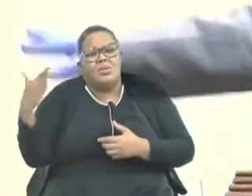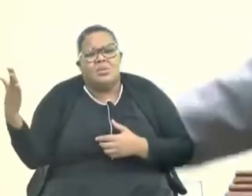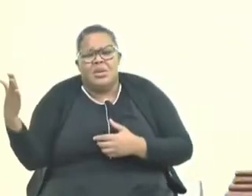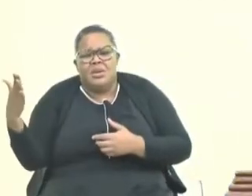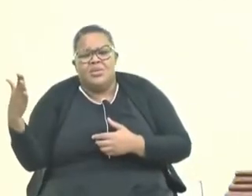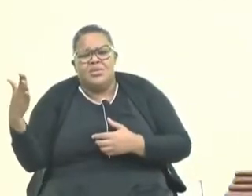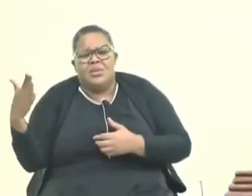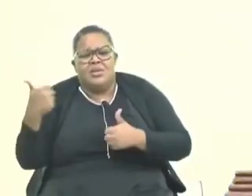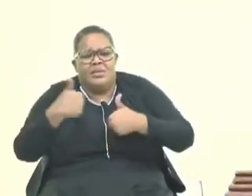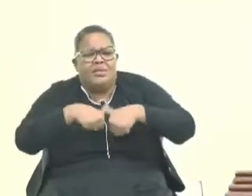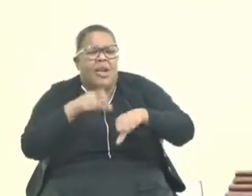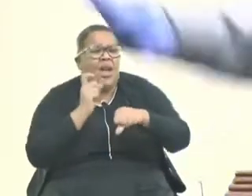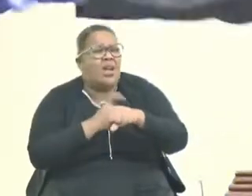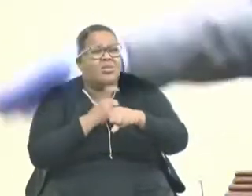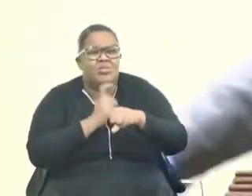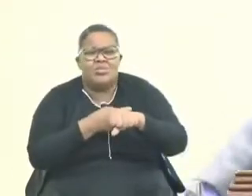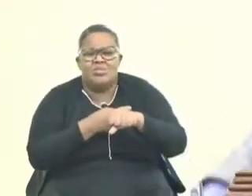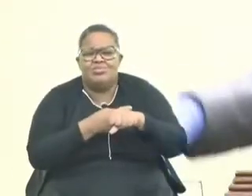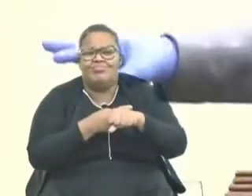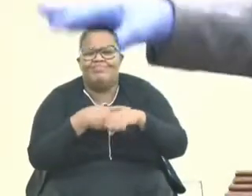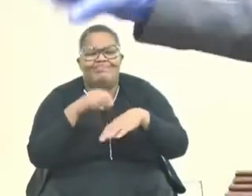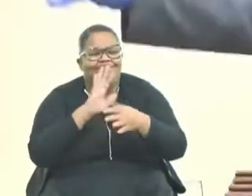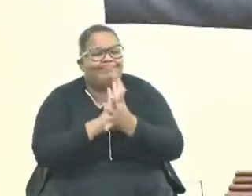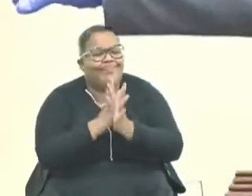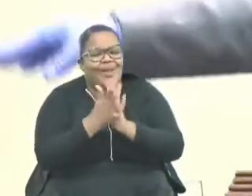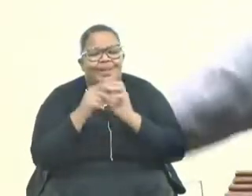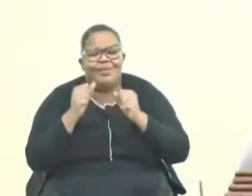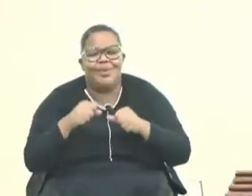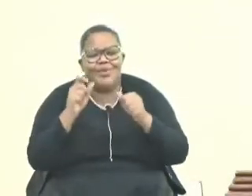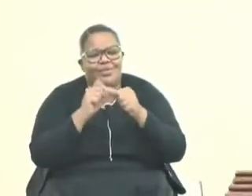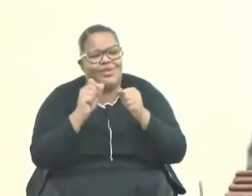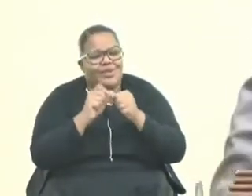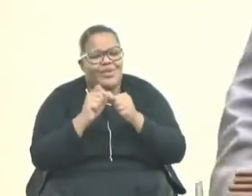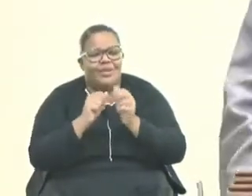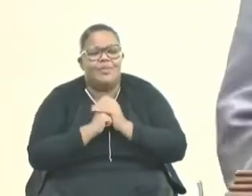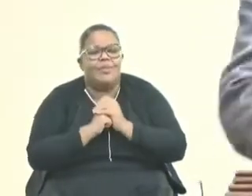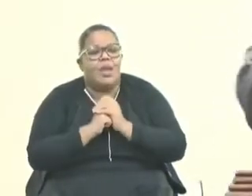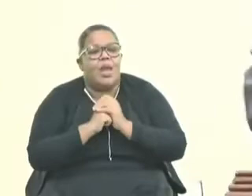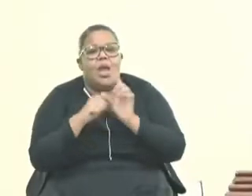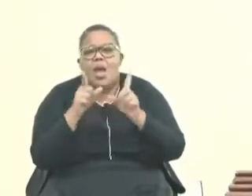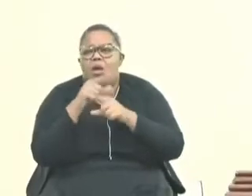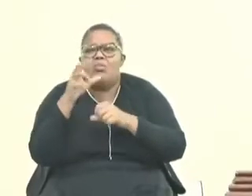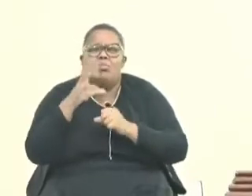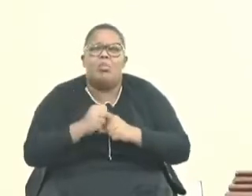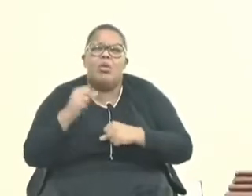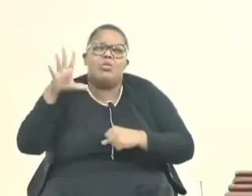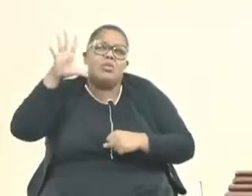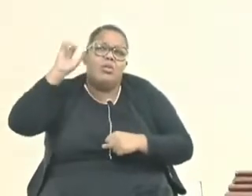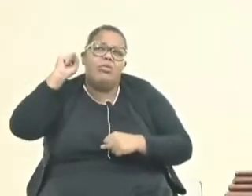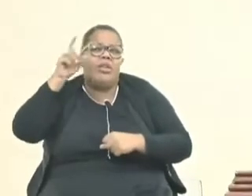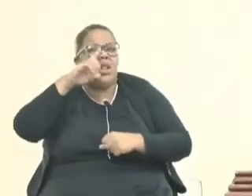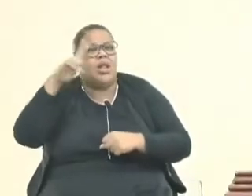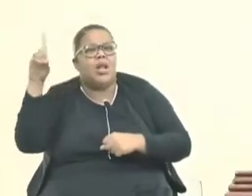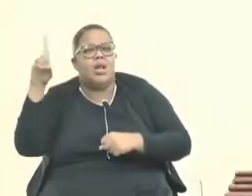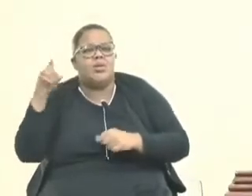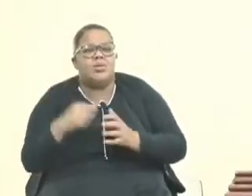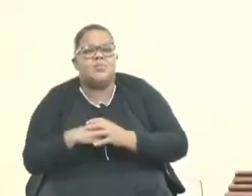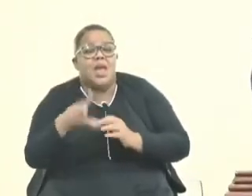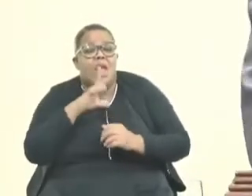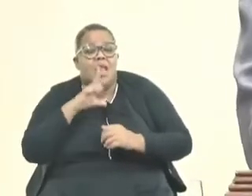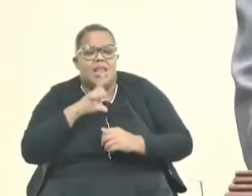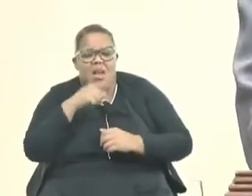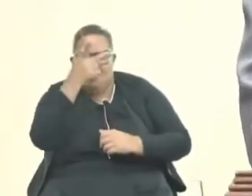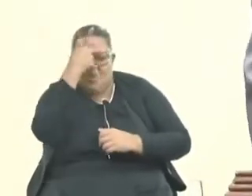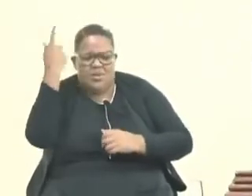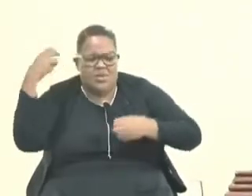não adianta mais ainda que Deus fala ele faz de conta que não houve a pessoas que convivem com o pecado